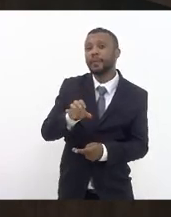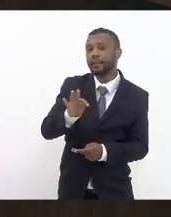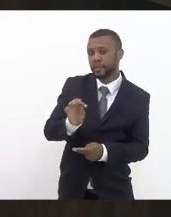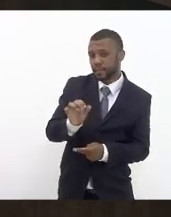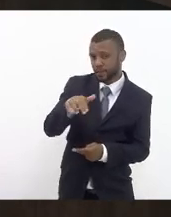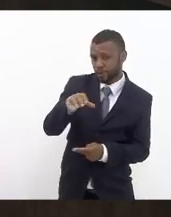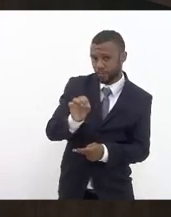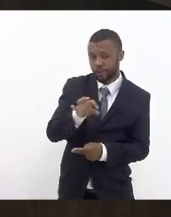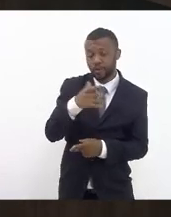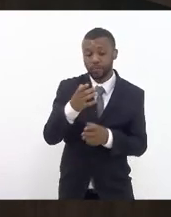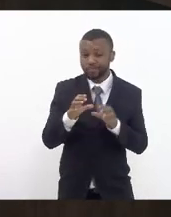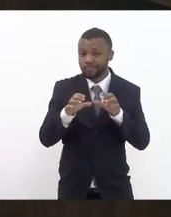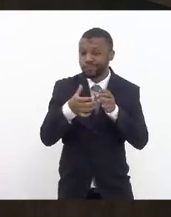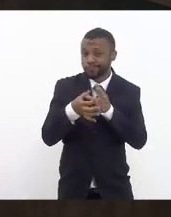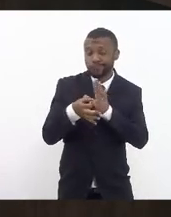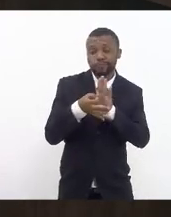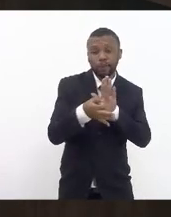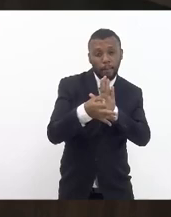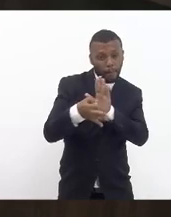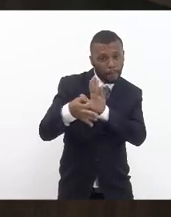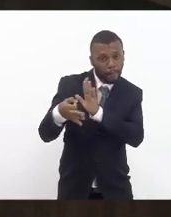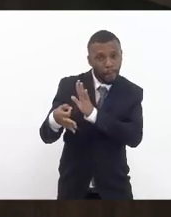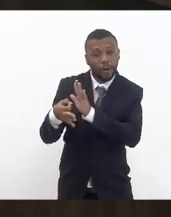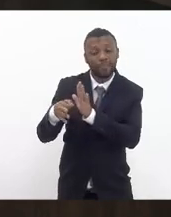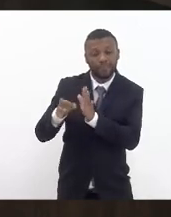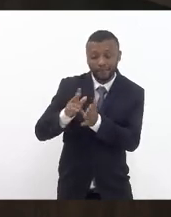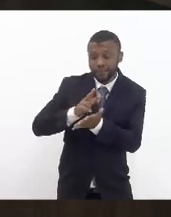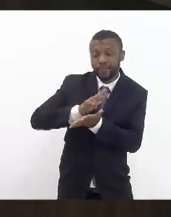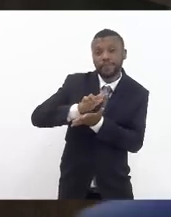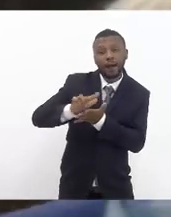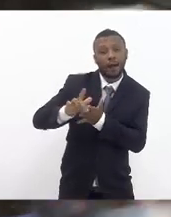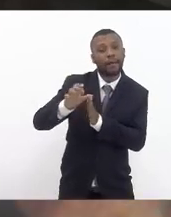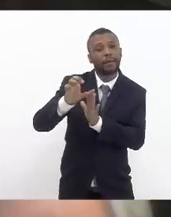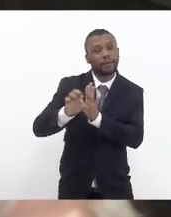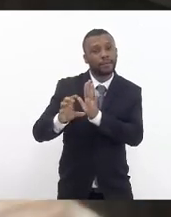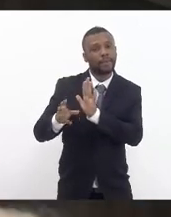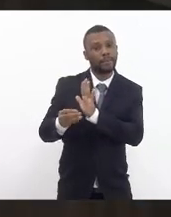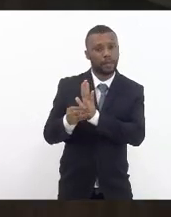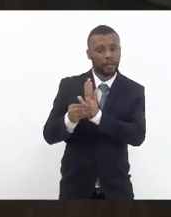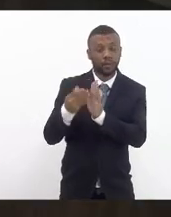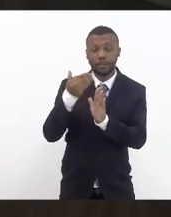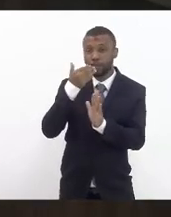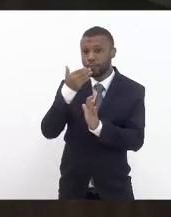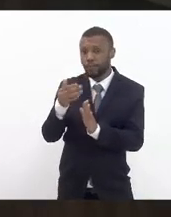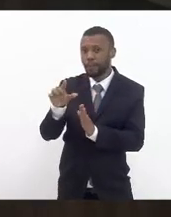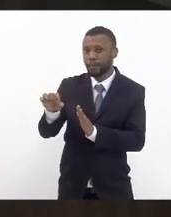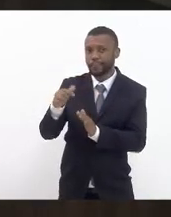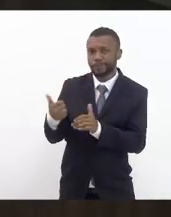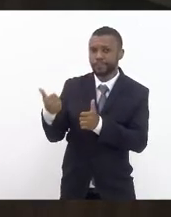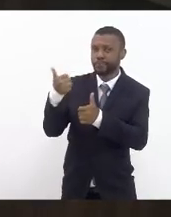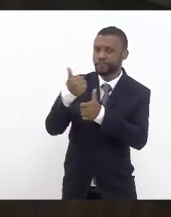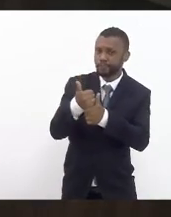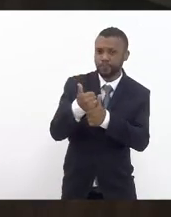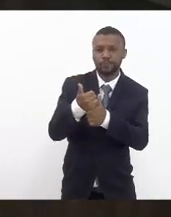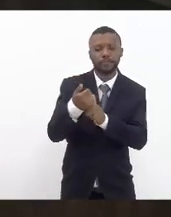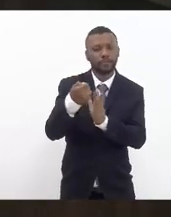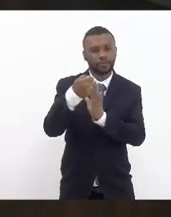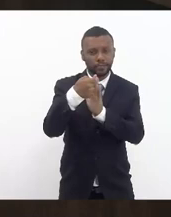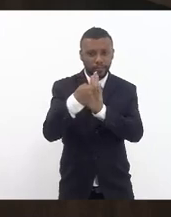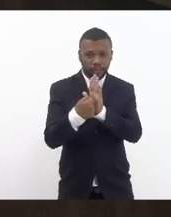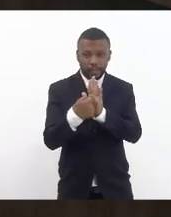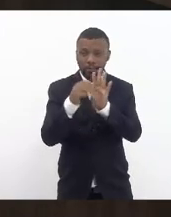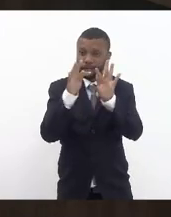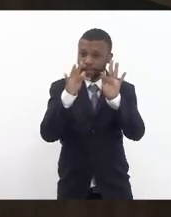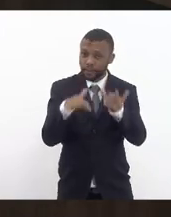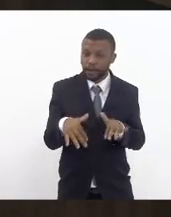um conjunto de emendas, inclusive de minha autoria, optou por substitutivo conforme final de redação,